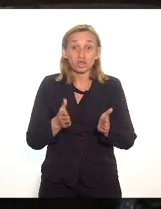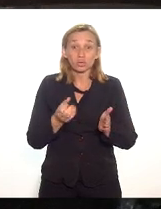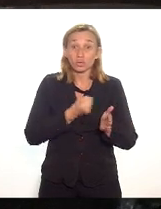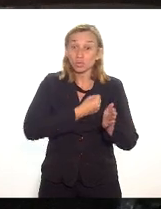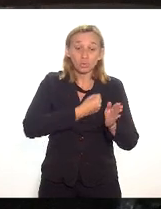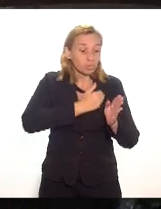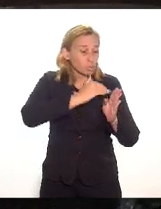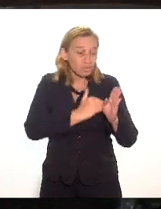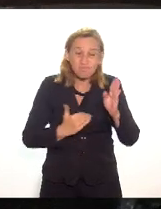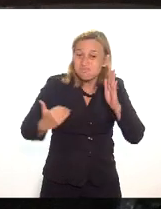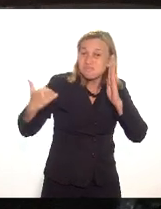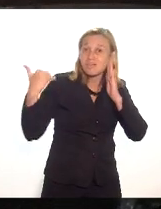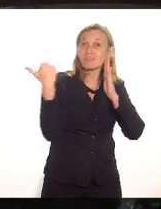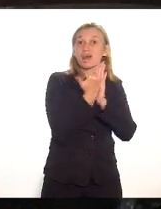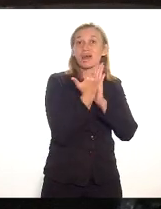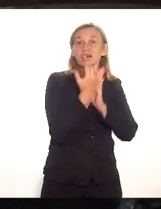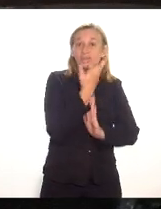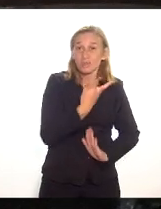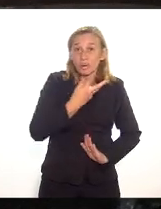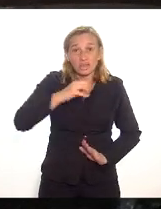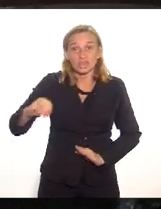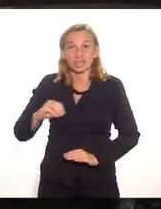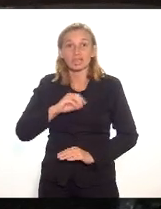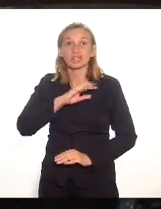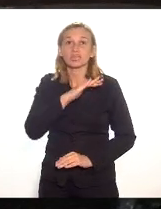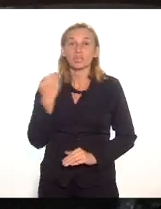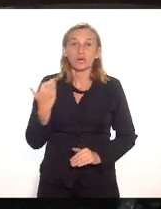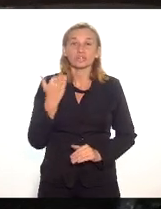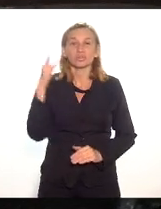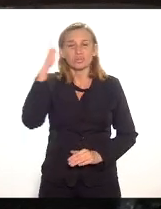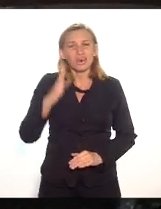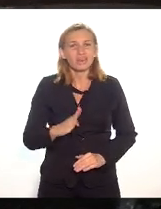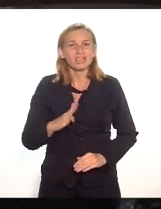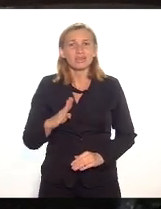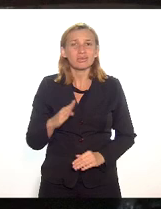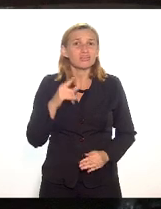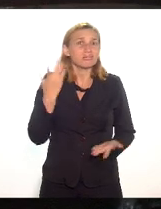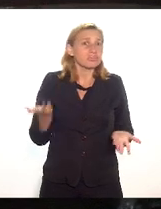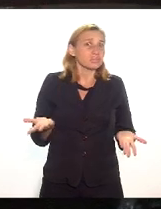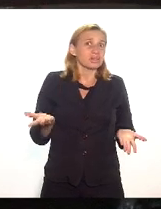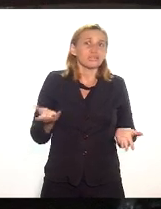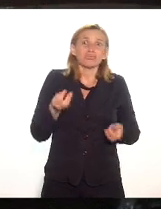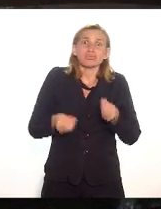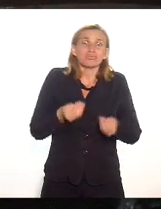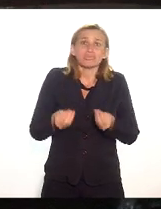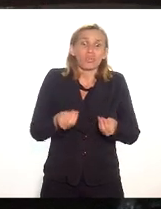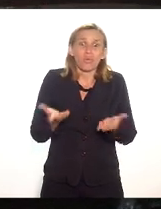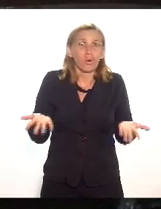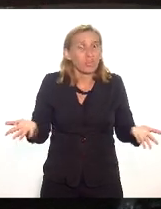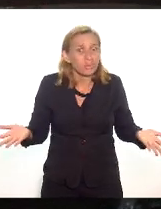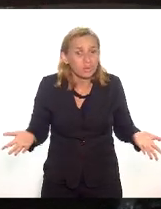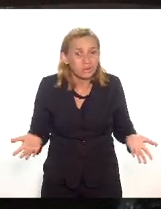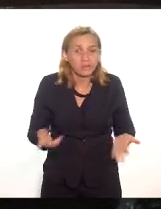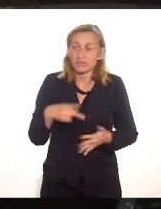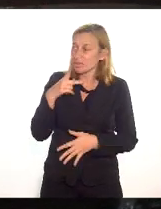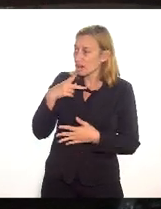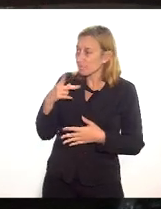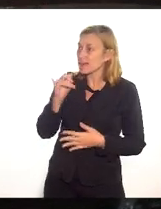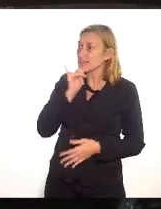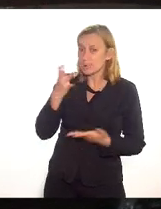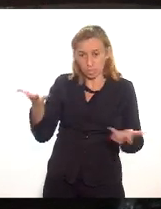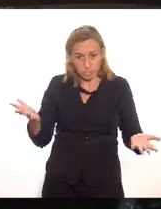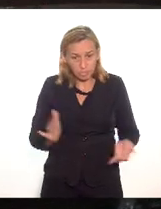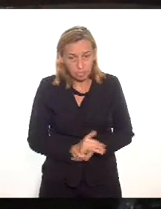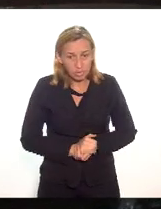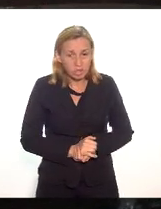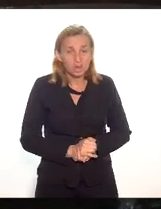de 400 mortes no Brasil. Isso é escandaloso. Quando a gente diz, por exemplo,